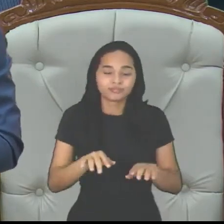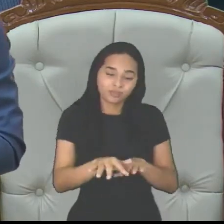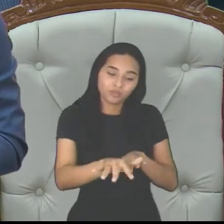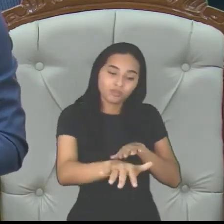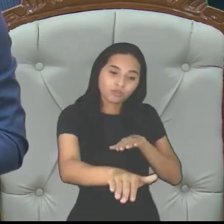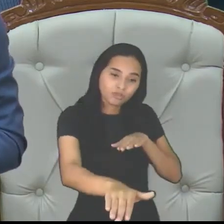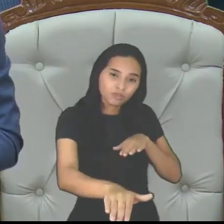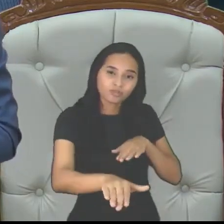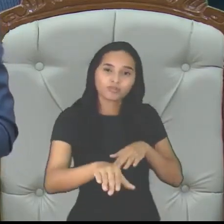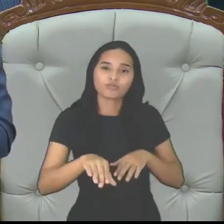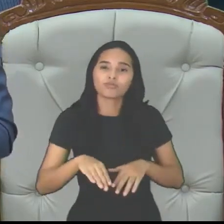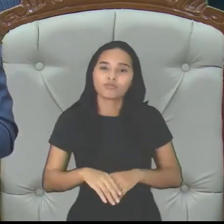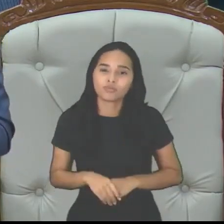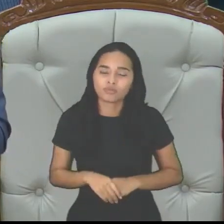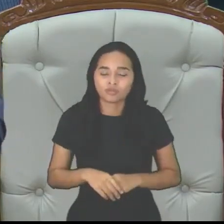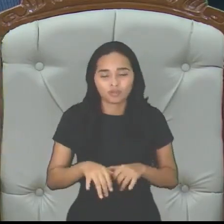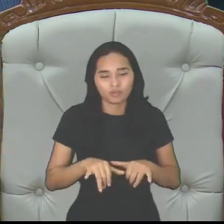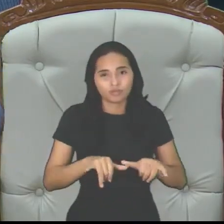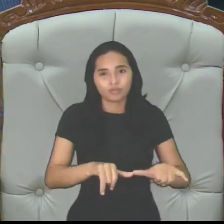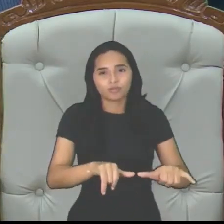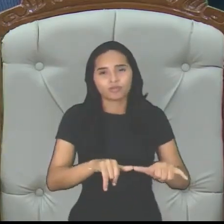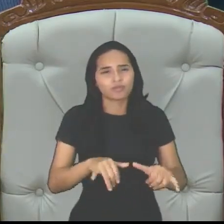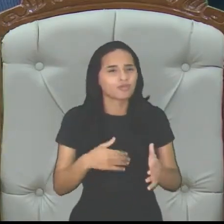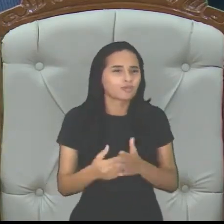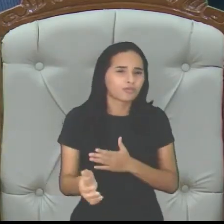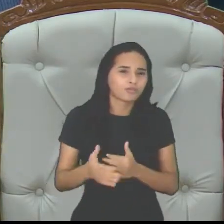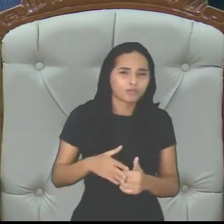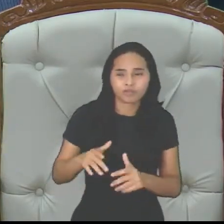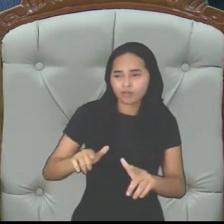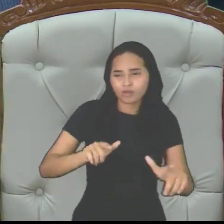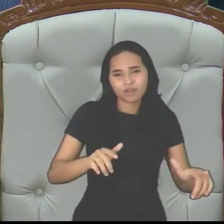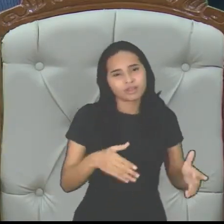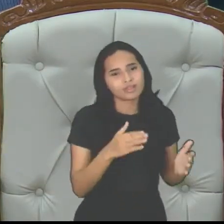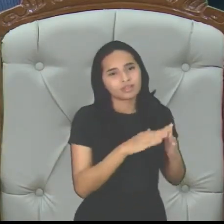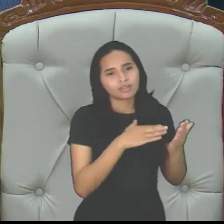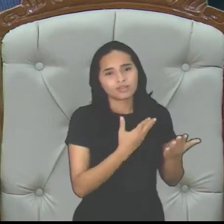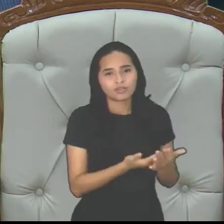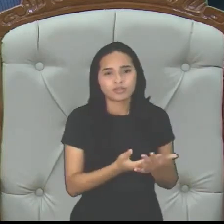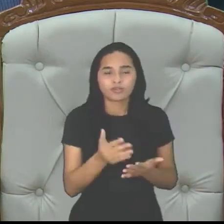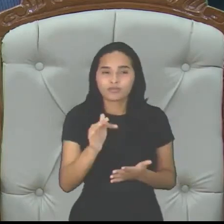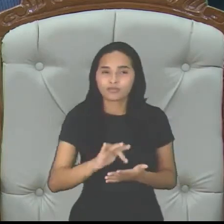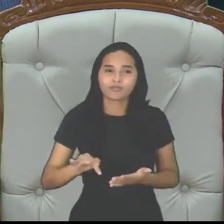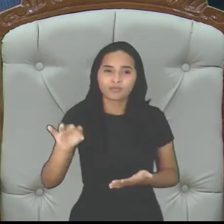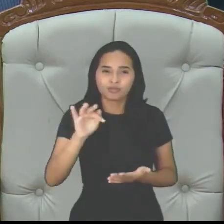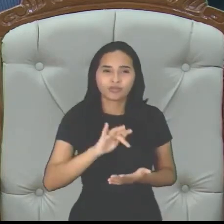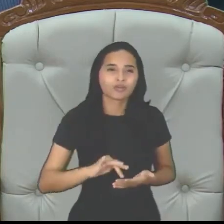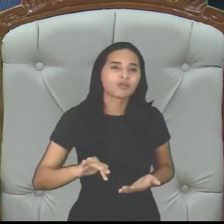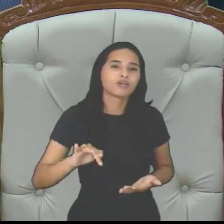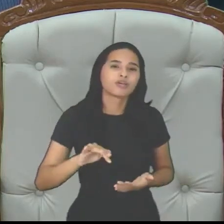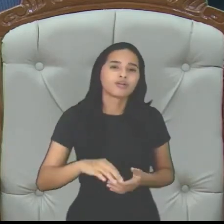trânsito, no supermercado, em qualquer canto, na escola, na faculdade, tragédia,